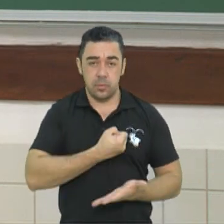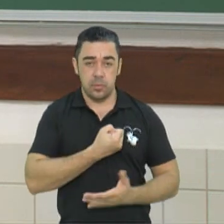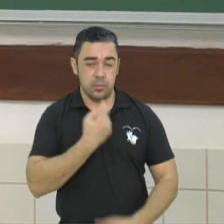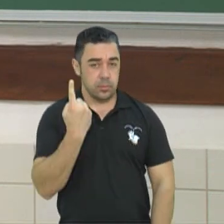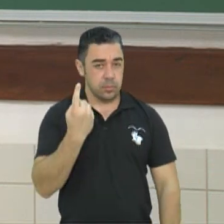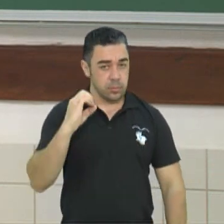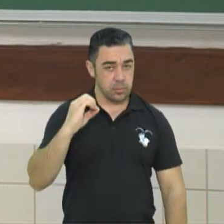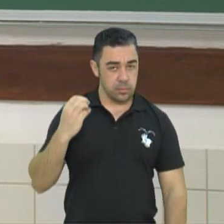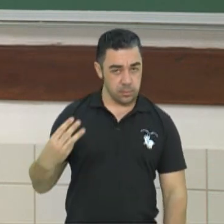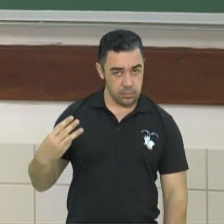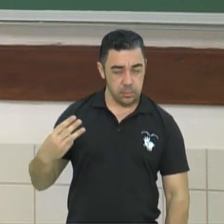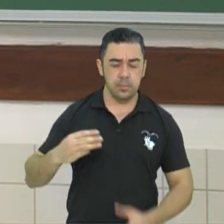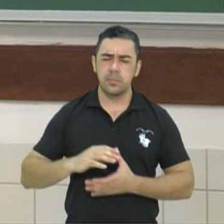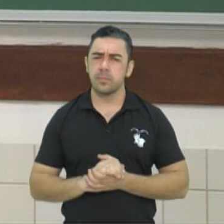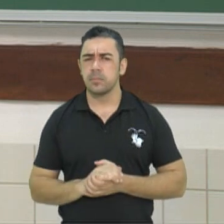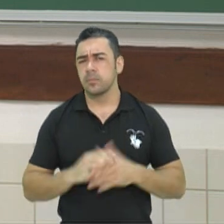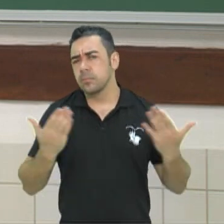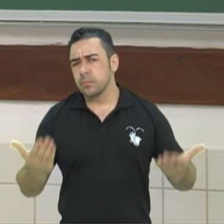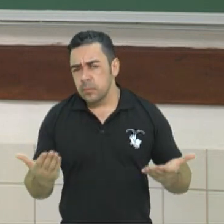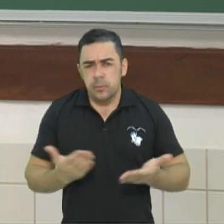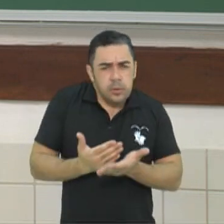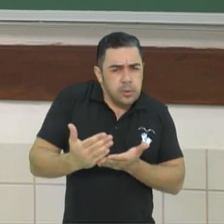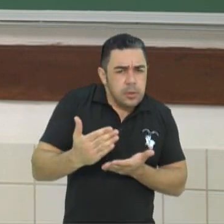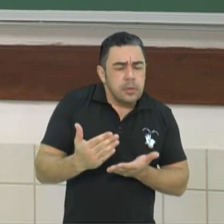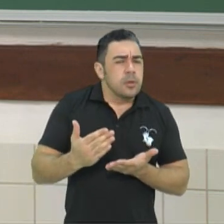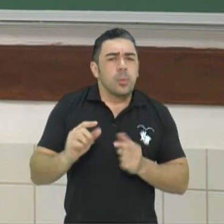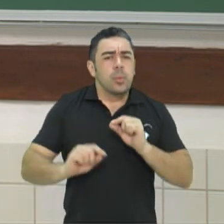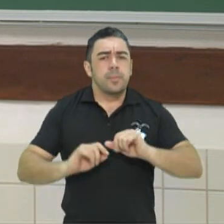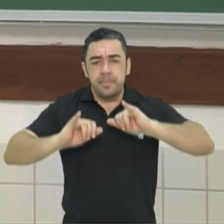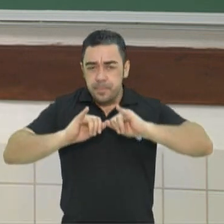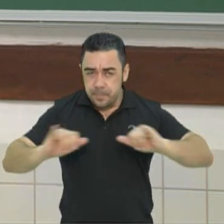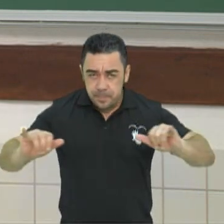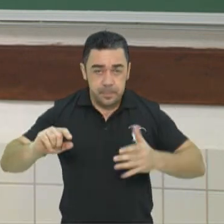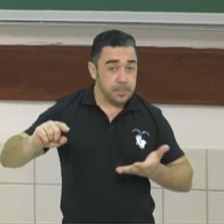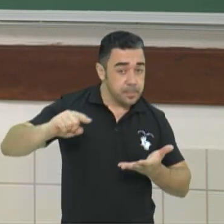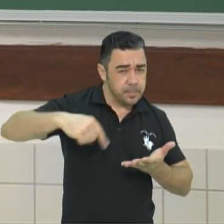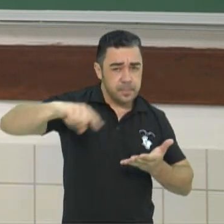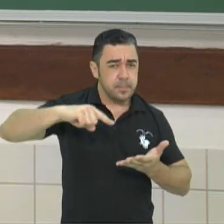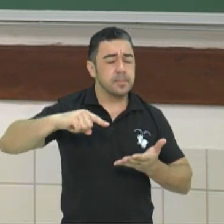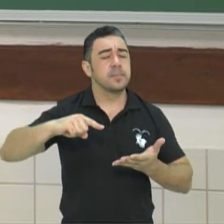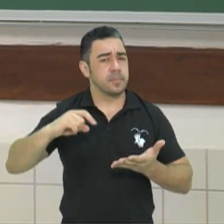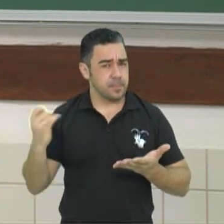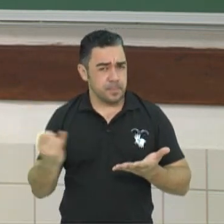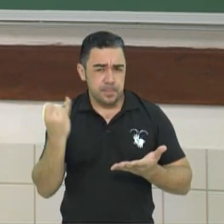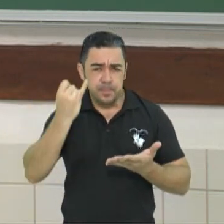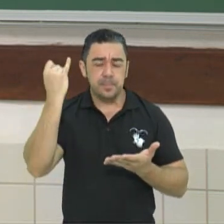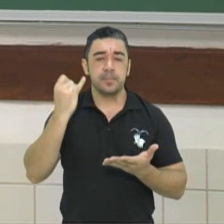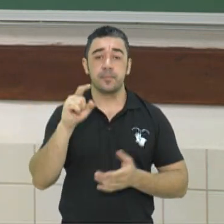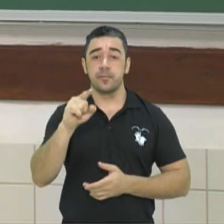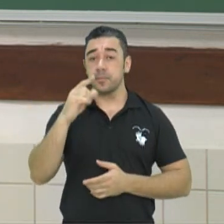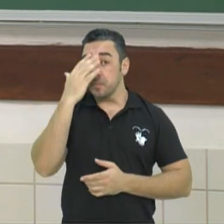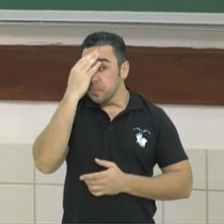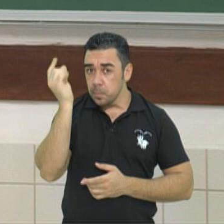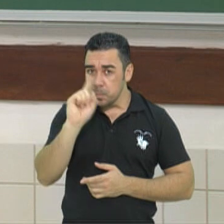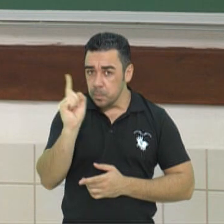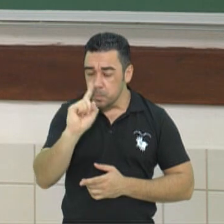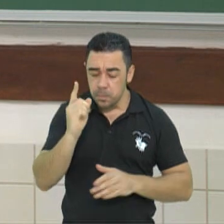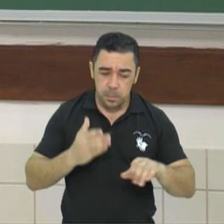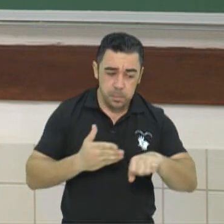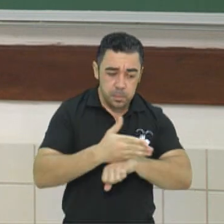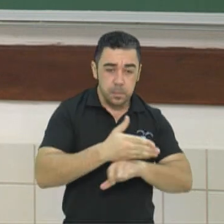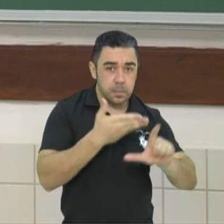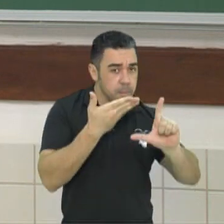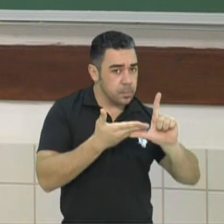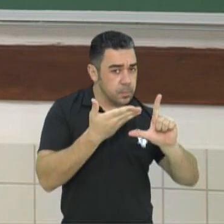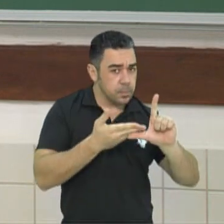tá bom? Então, antes de começarmos, eu quero dar aqueles recados de sempre para você não esquecer de acessar lá o